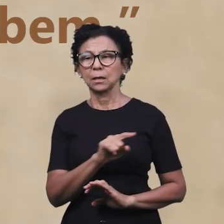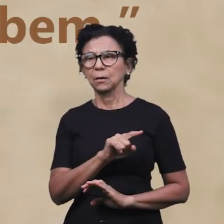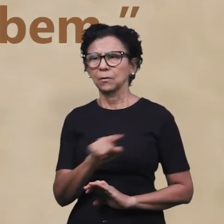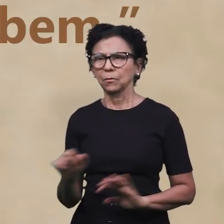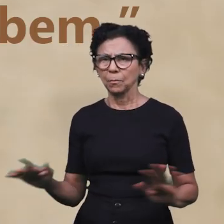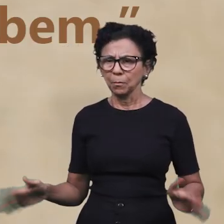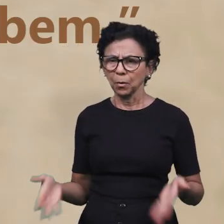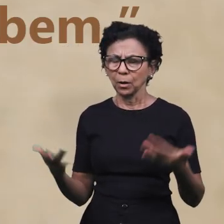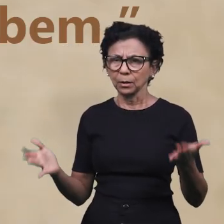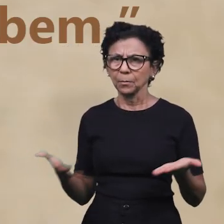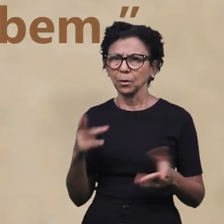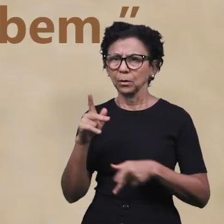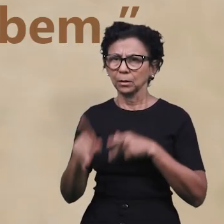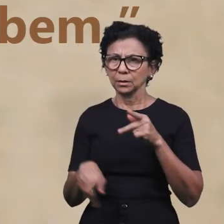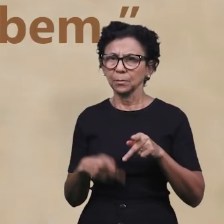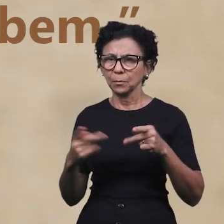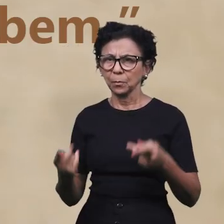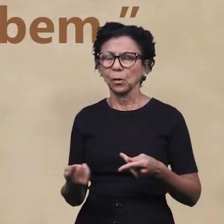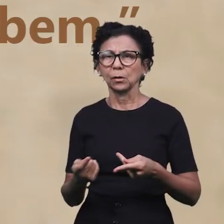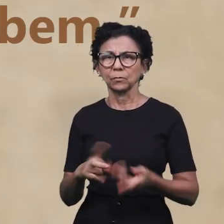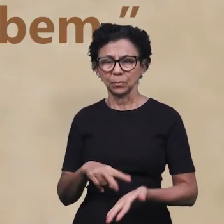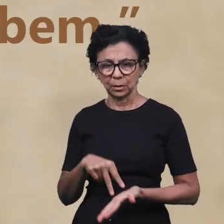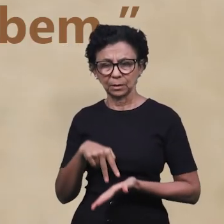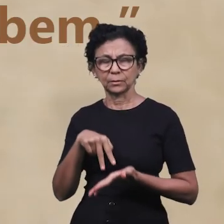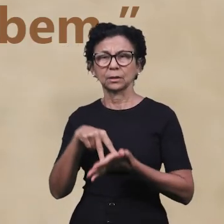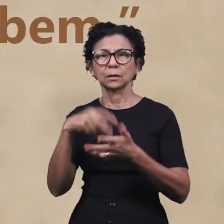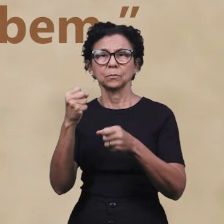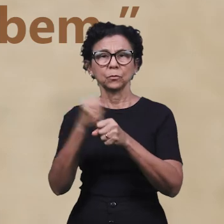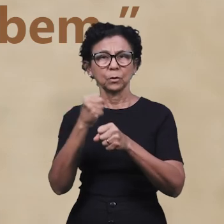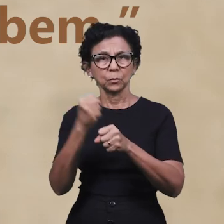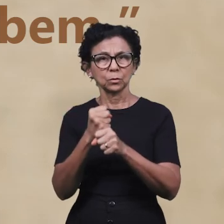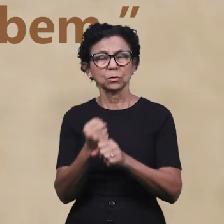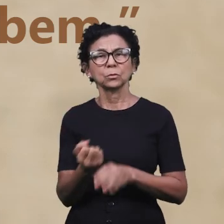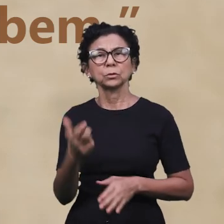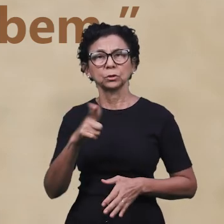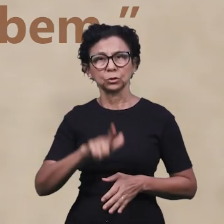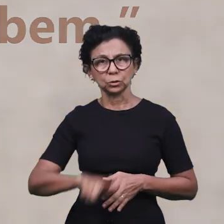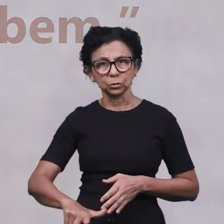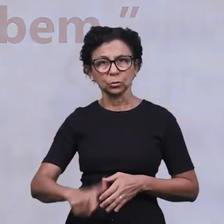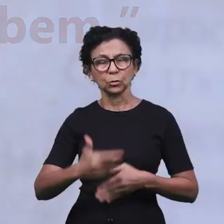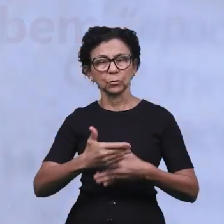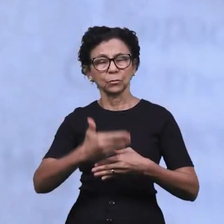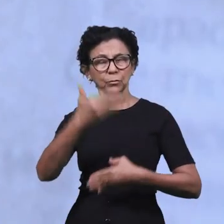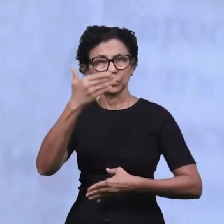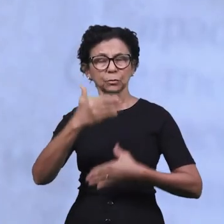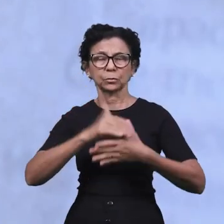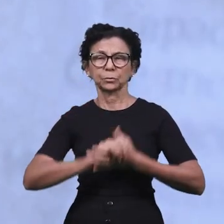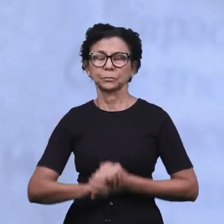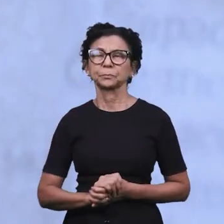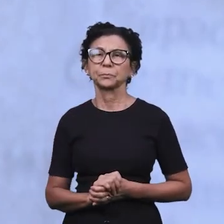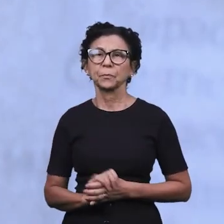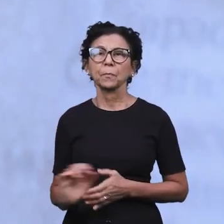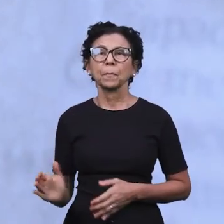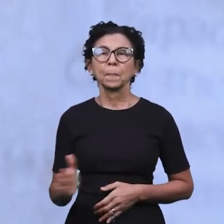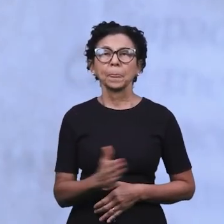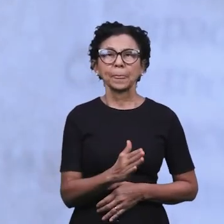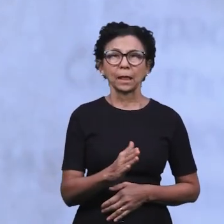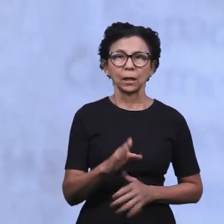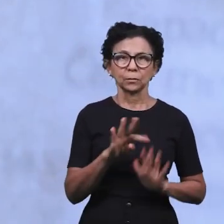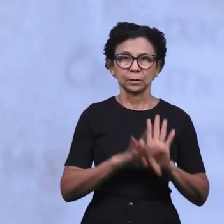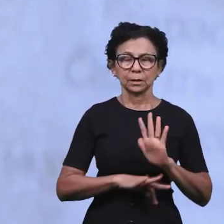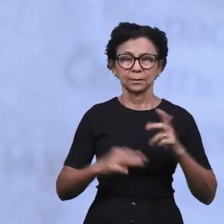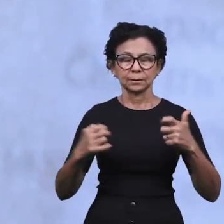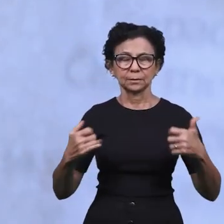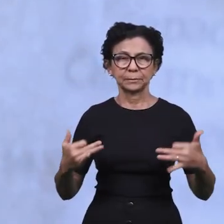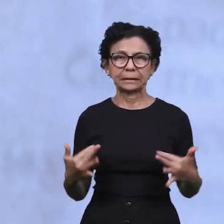edifiquemos, e esforçaram as suas mãos para o bem. Vamos entender esse texto? Neemias antes ele estava